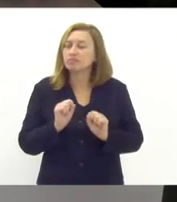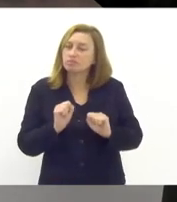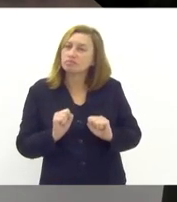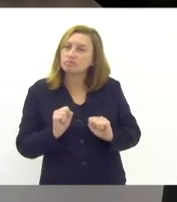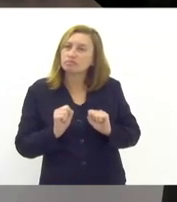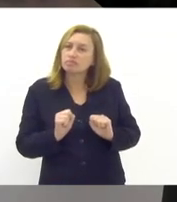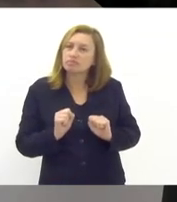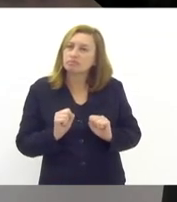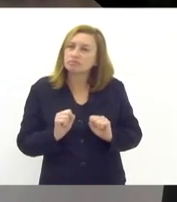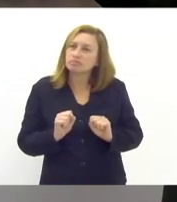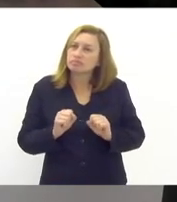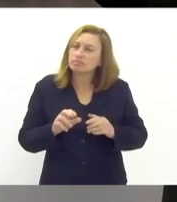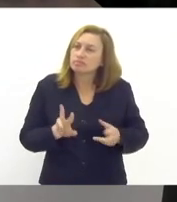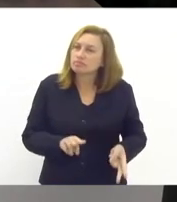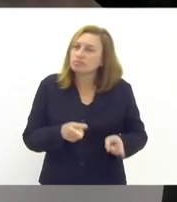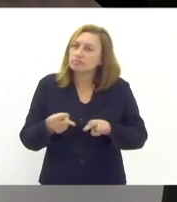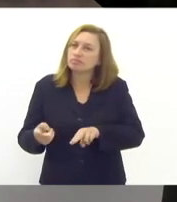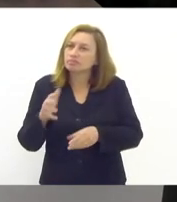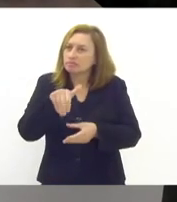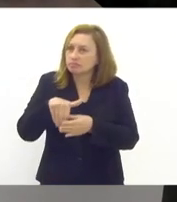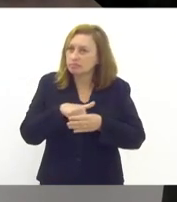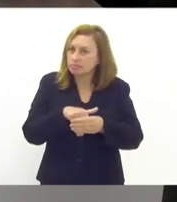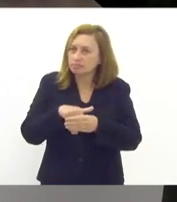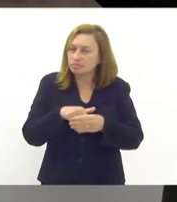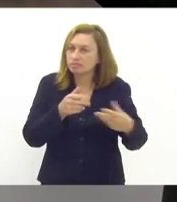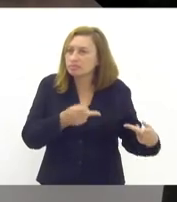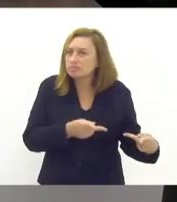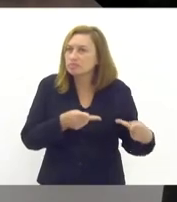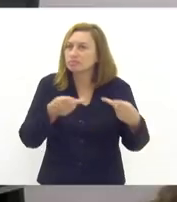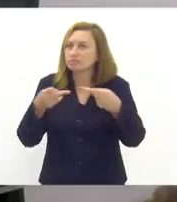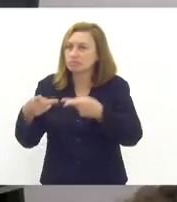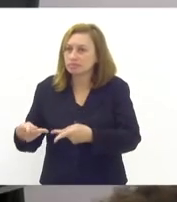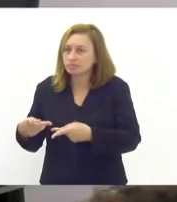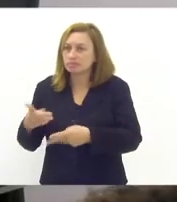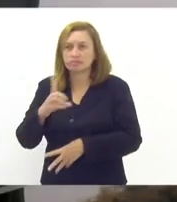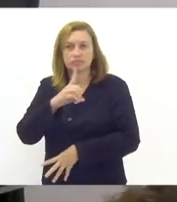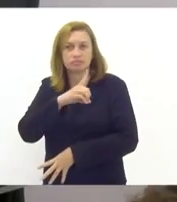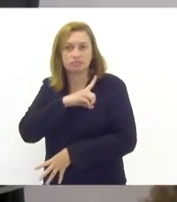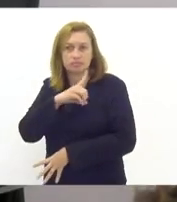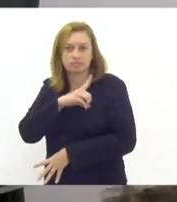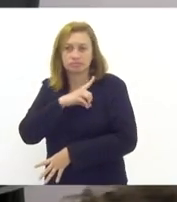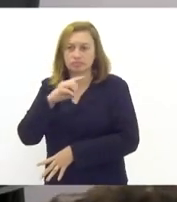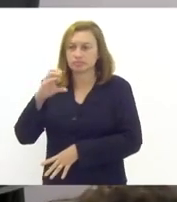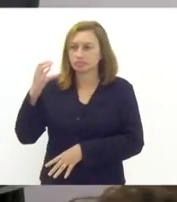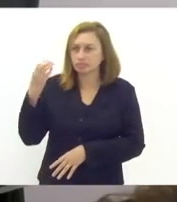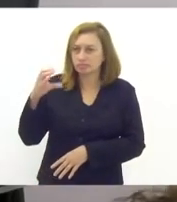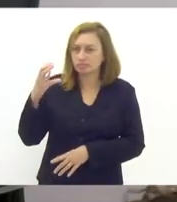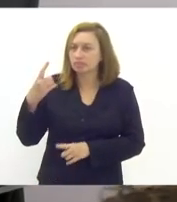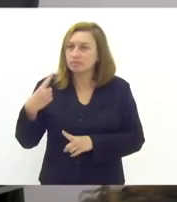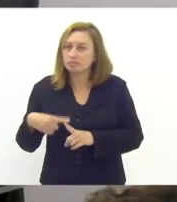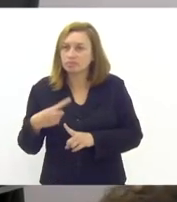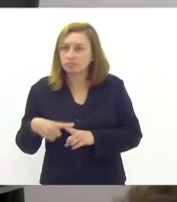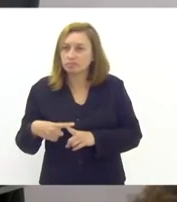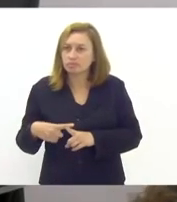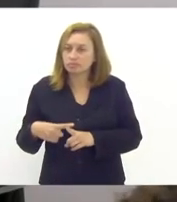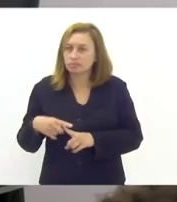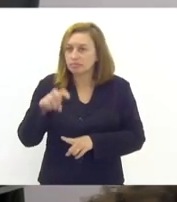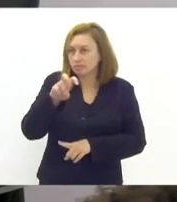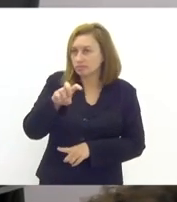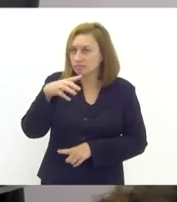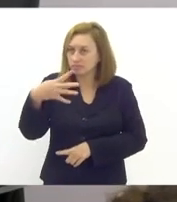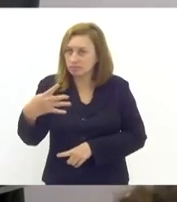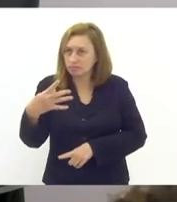possa encaminhar aqui a votação, uma visita à Delegacia de Niterói. Porque, assim como a